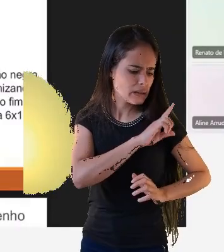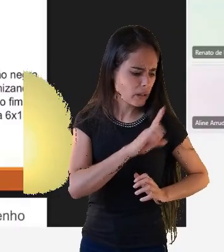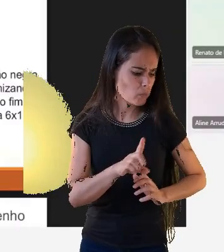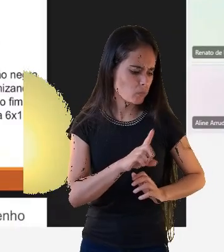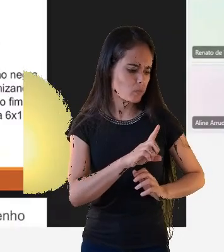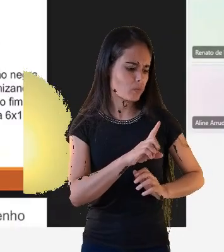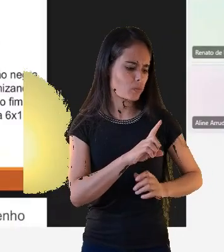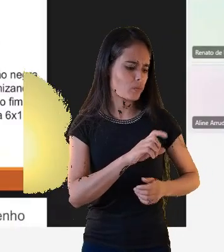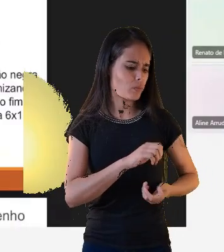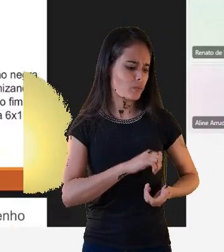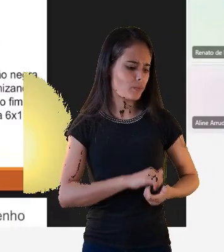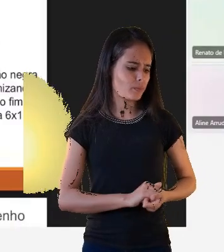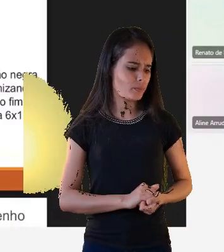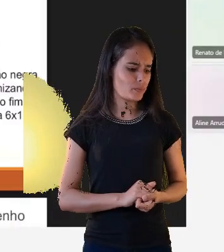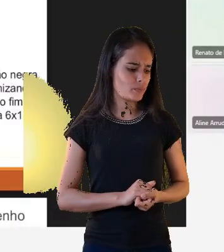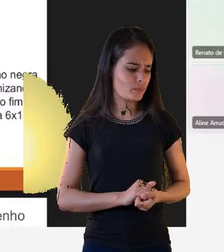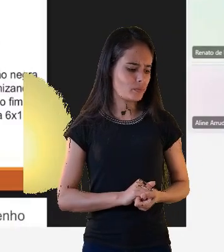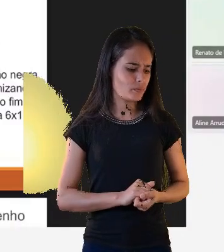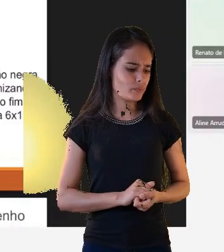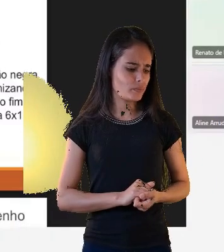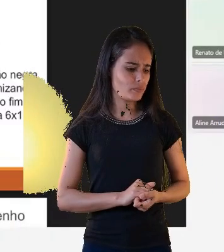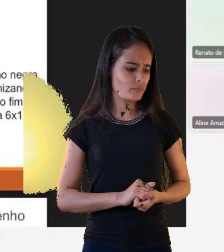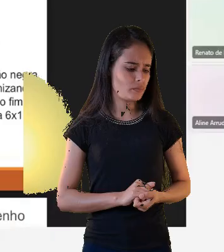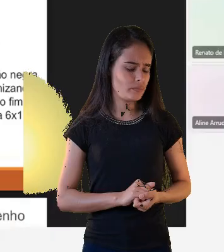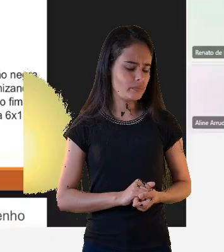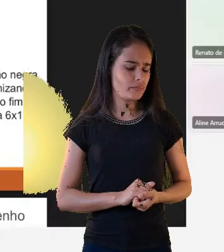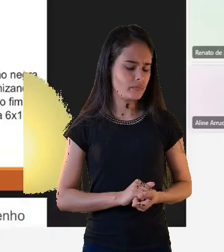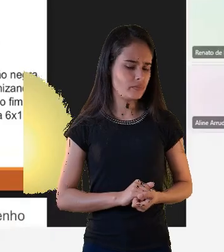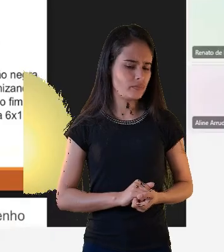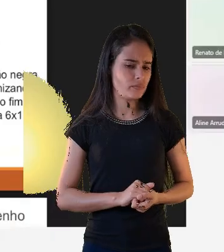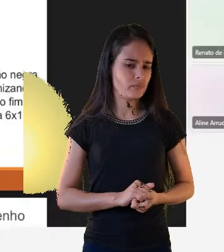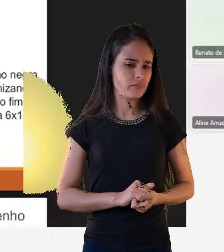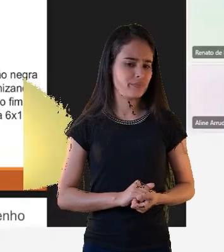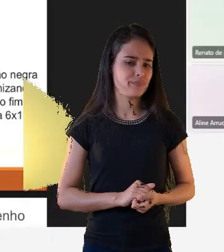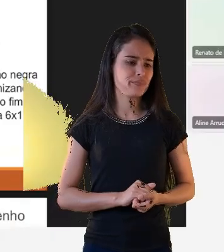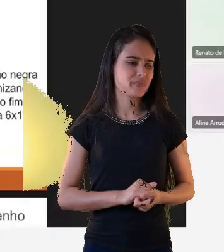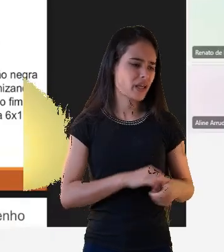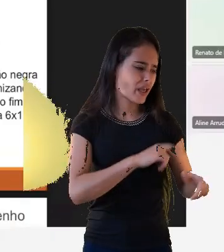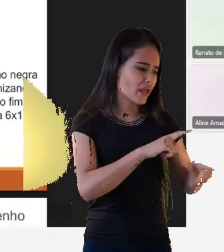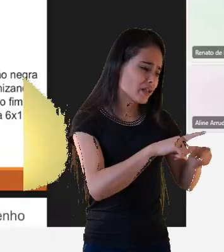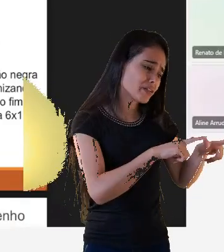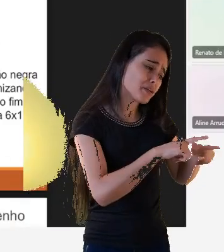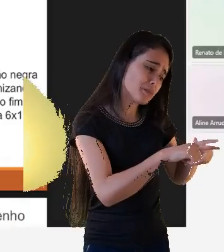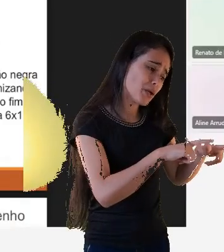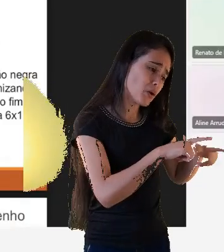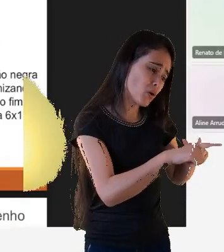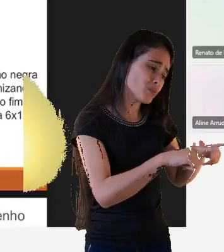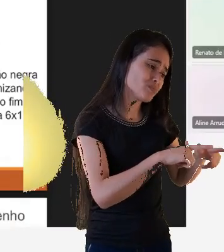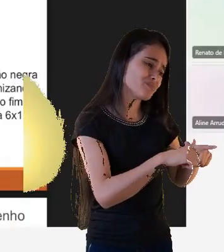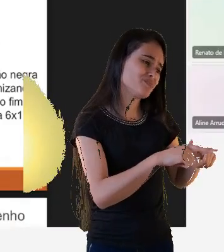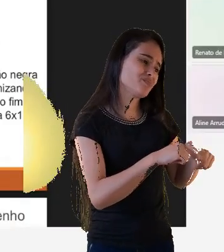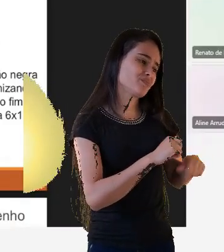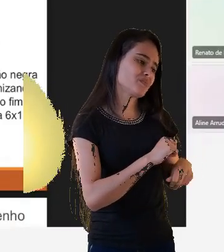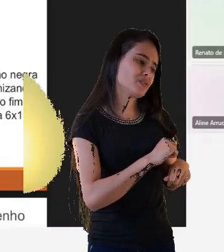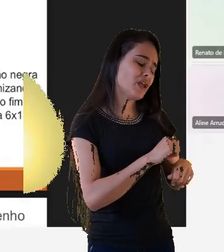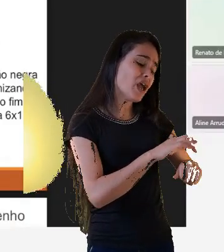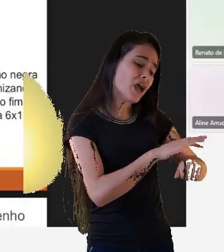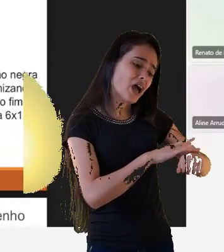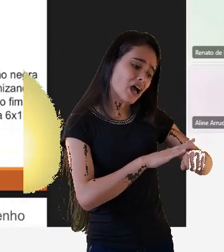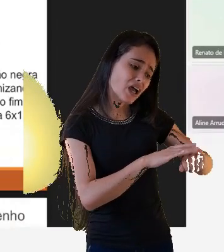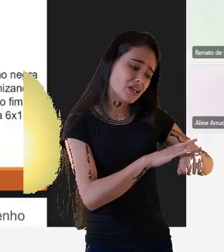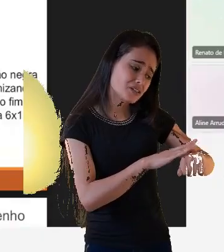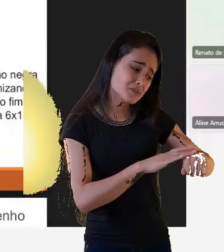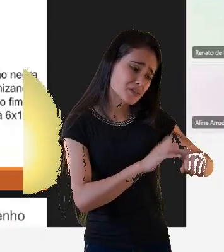para casa durante a pandemia, tá? Porque os patrões não deixaram, né?